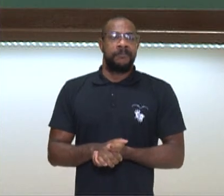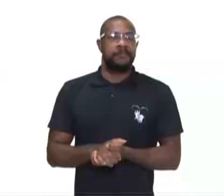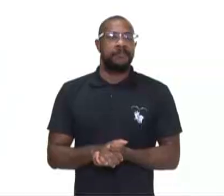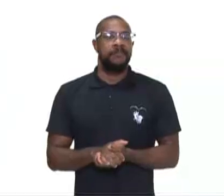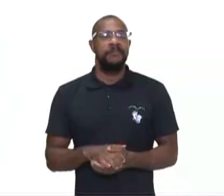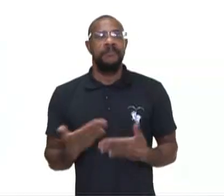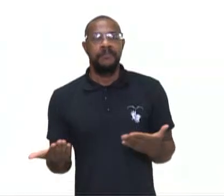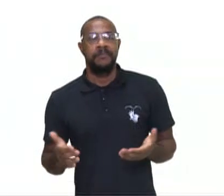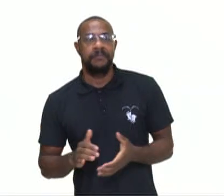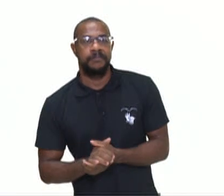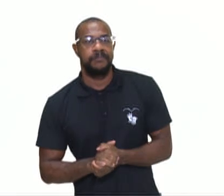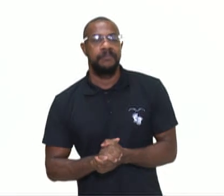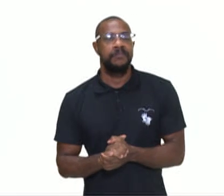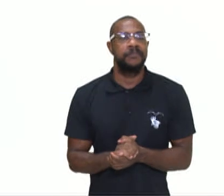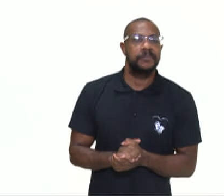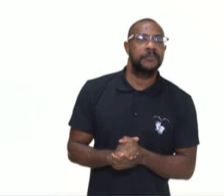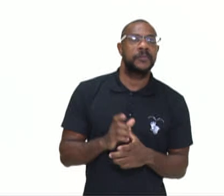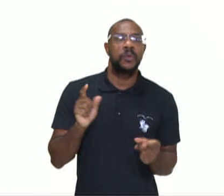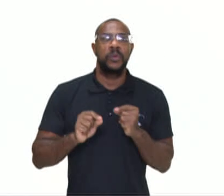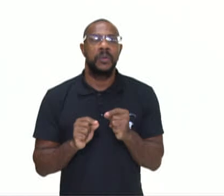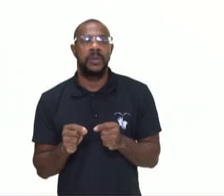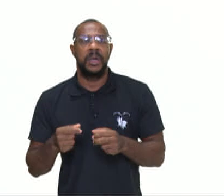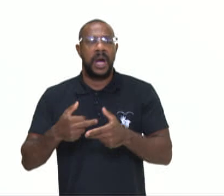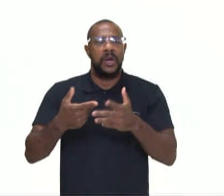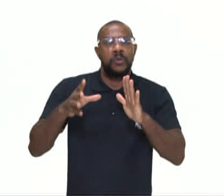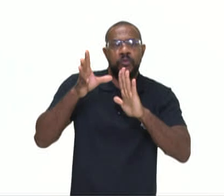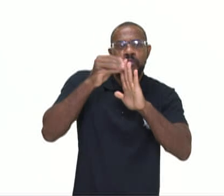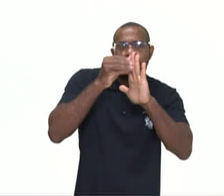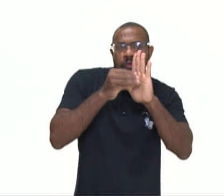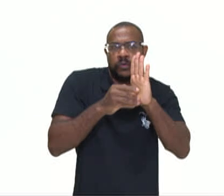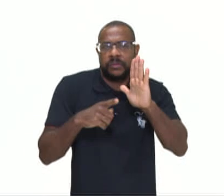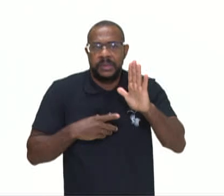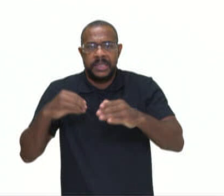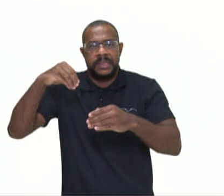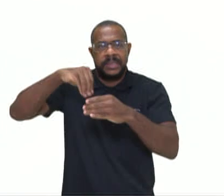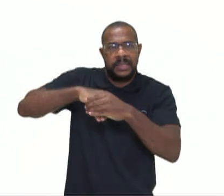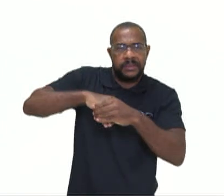Os aspectos conteudísticos, então, dessa poesia parnasiana.